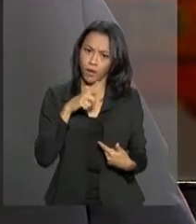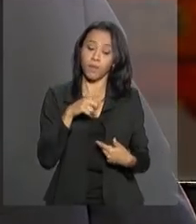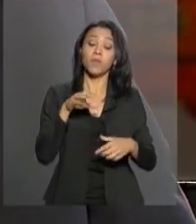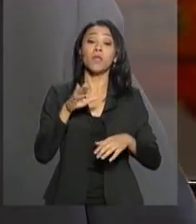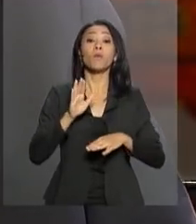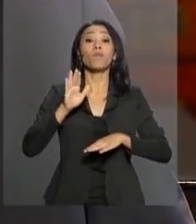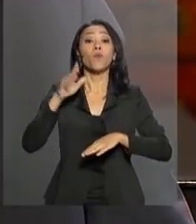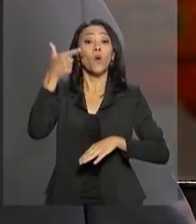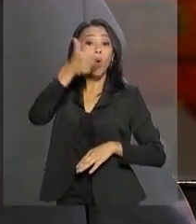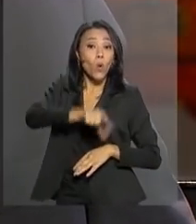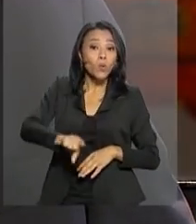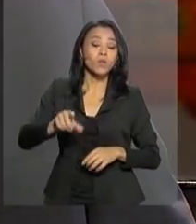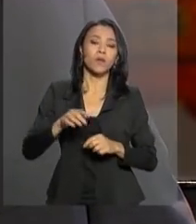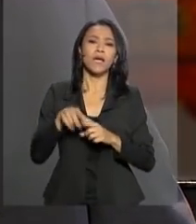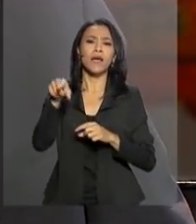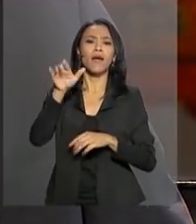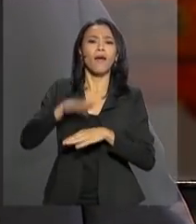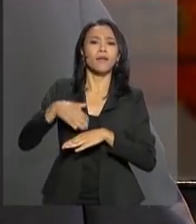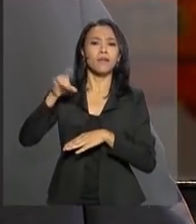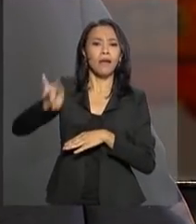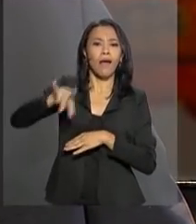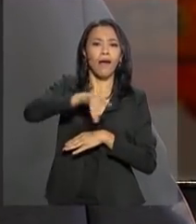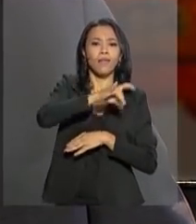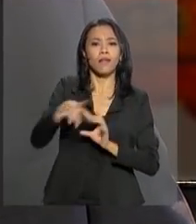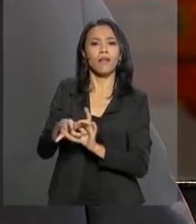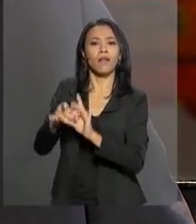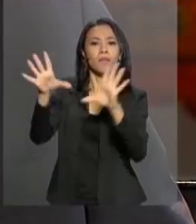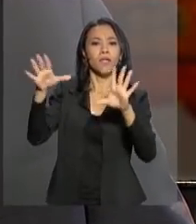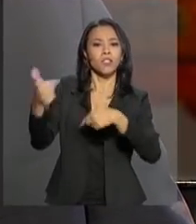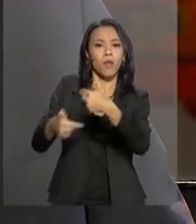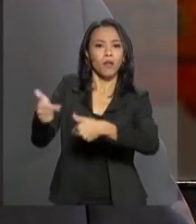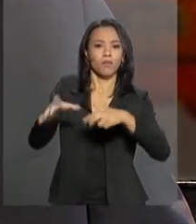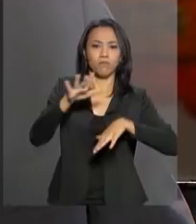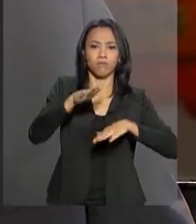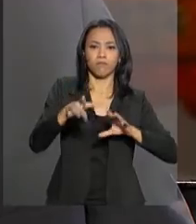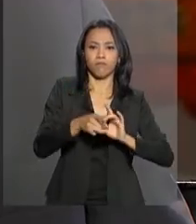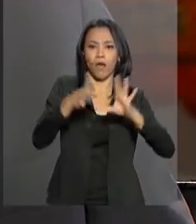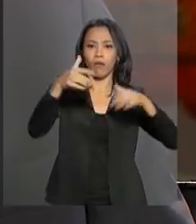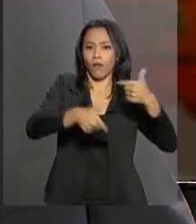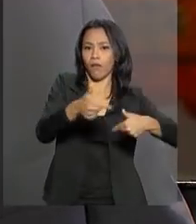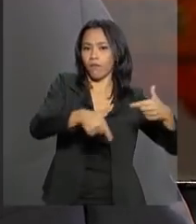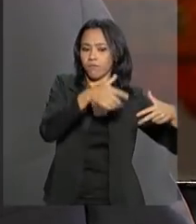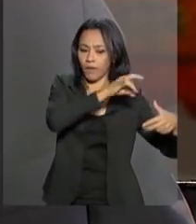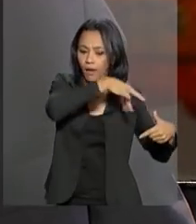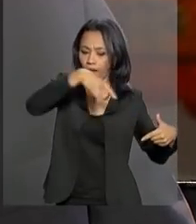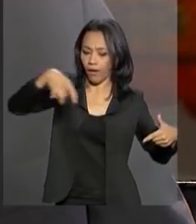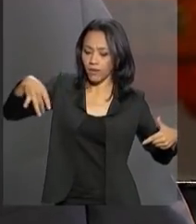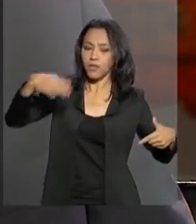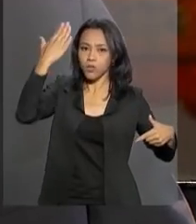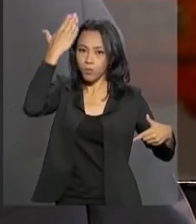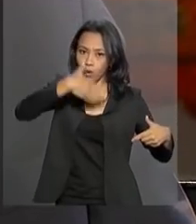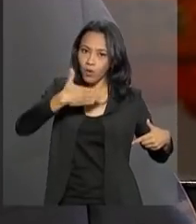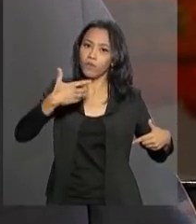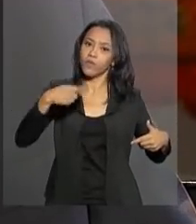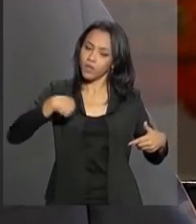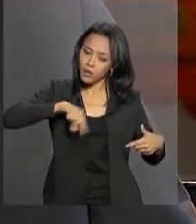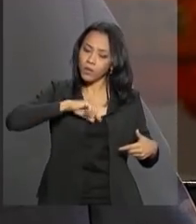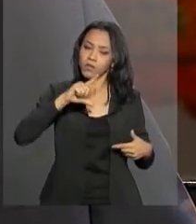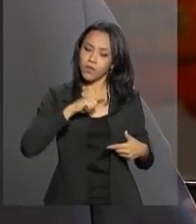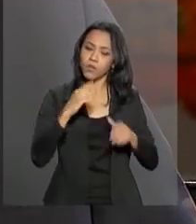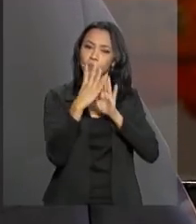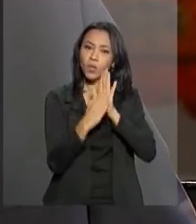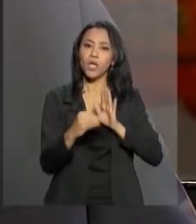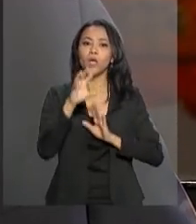autonomia que estas entidades que eu mencionei possuem, revelam que nós temos isto que você chamou de uma